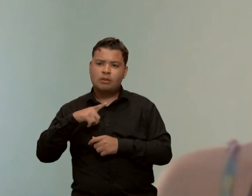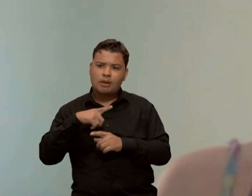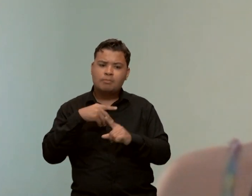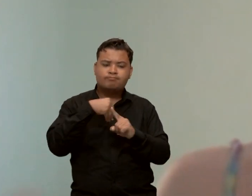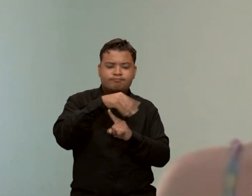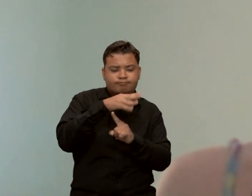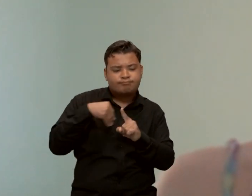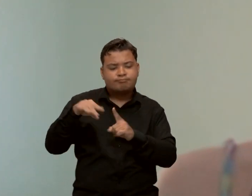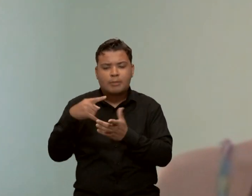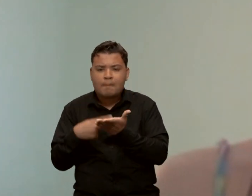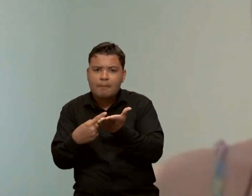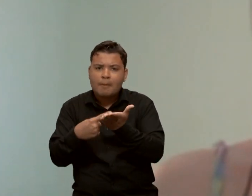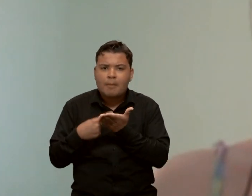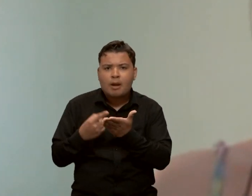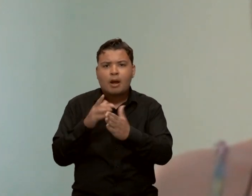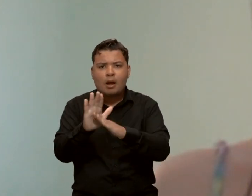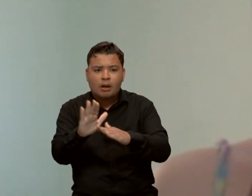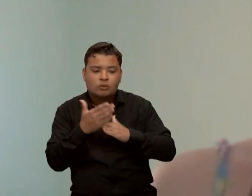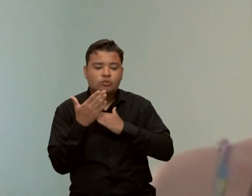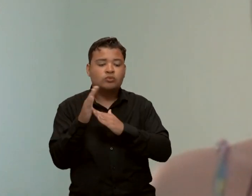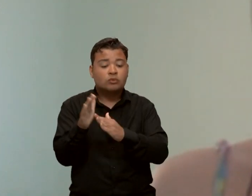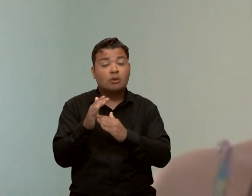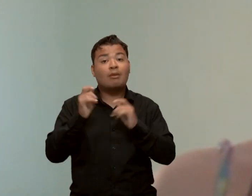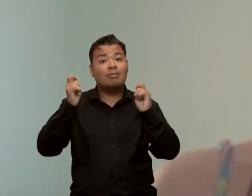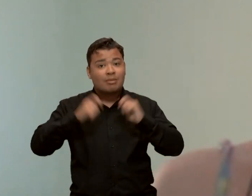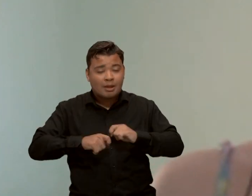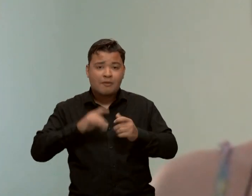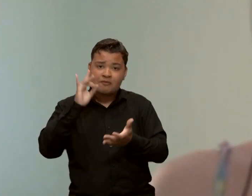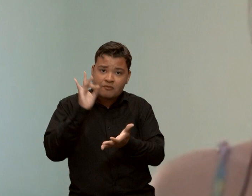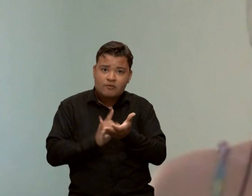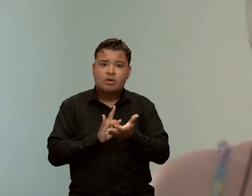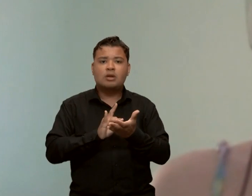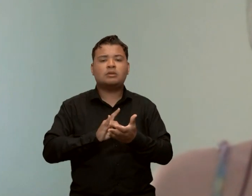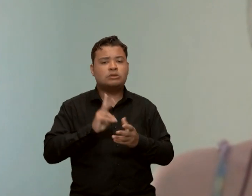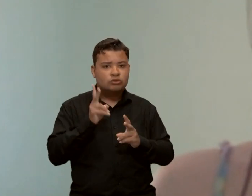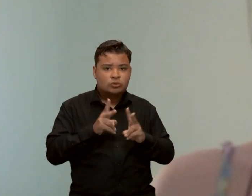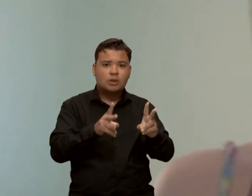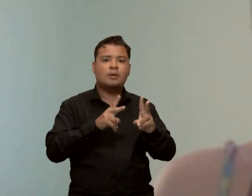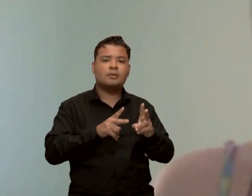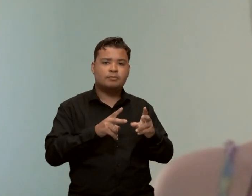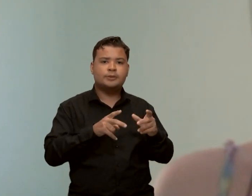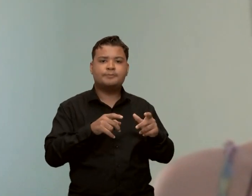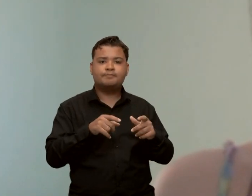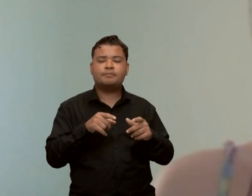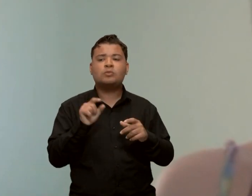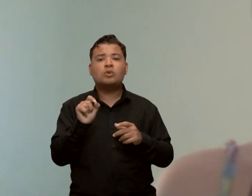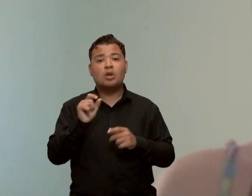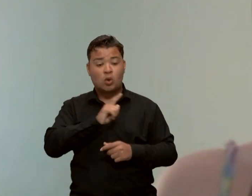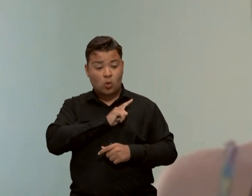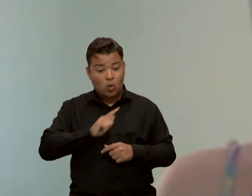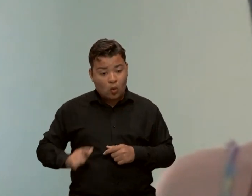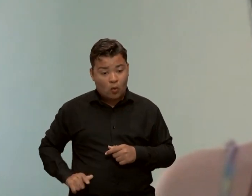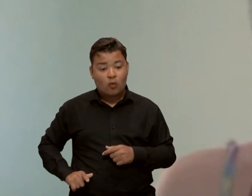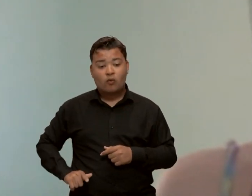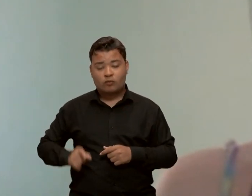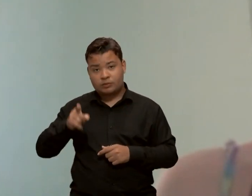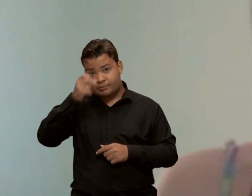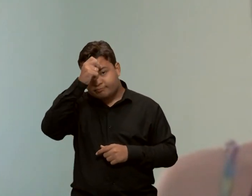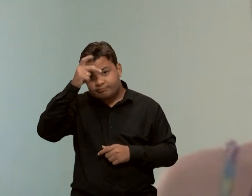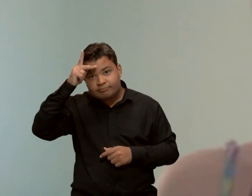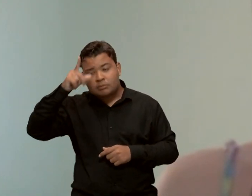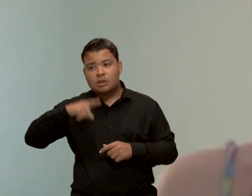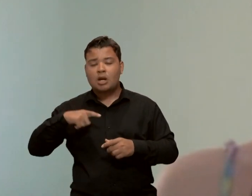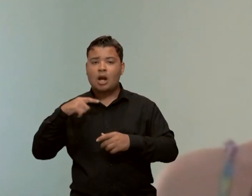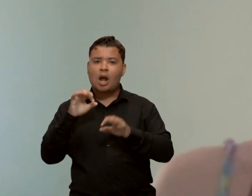para coleta seletiva ser uma realidade, entrar na pauta do governo municipal, porque não era pauta